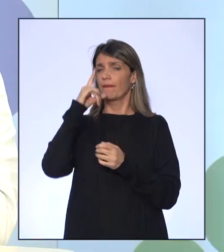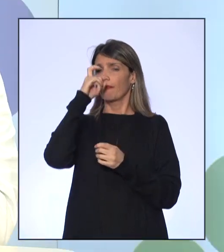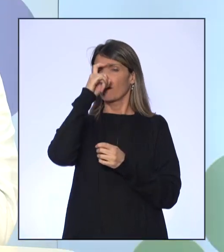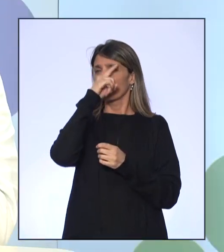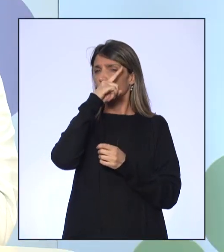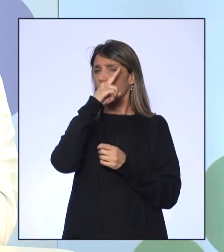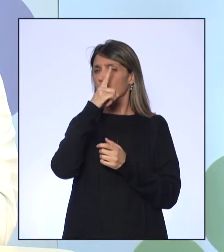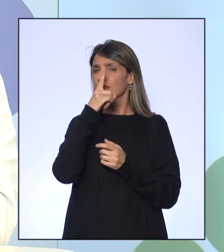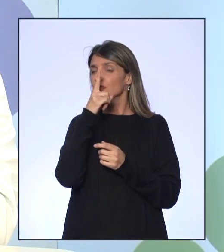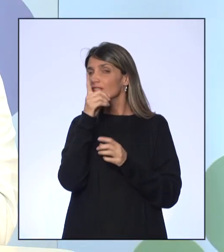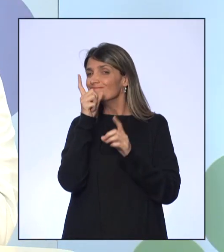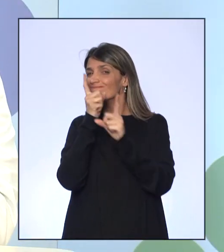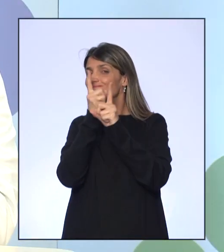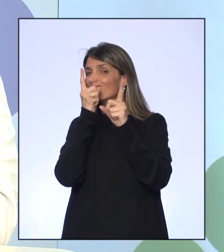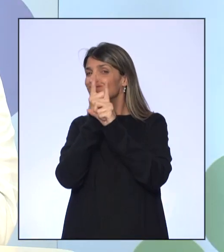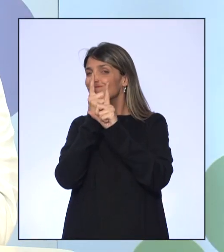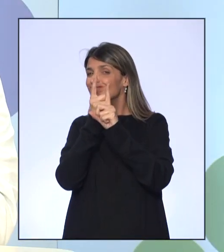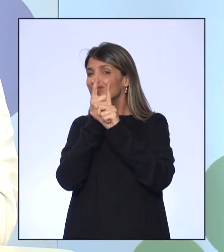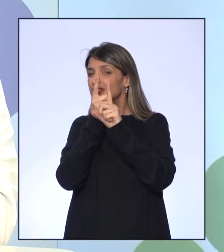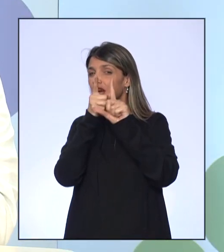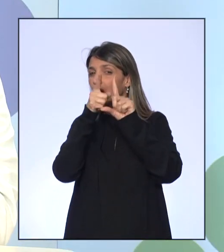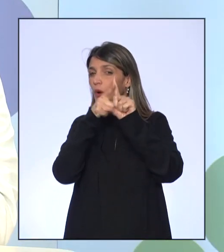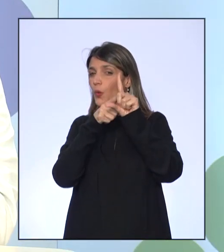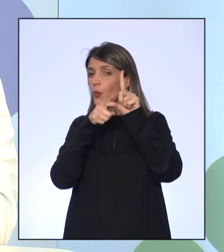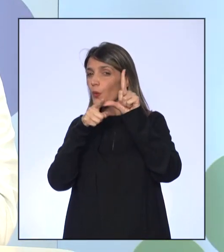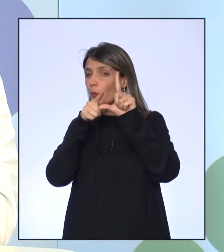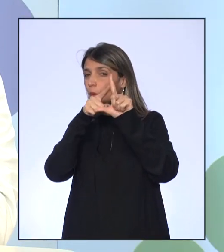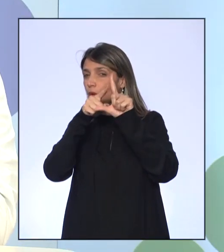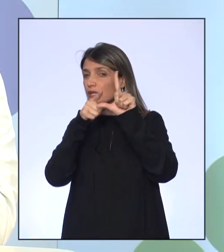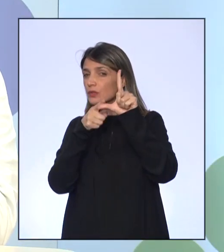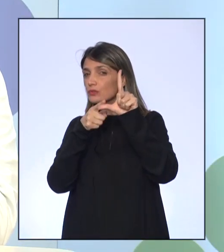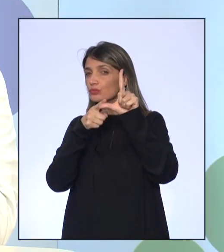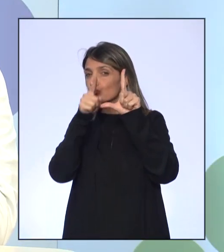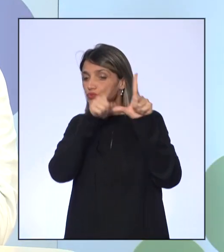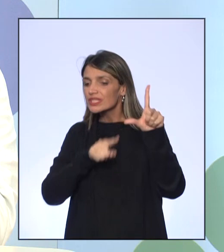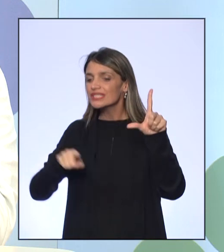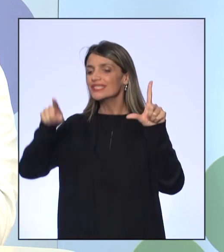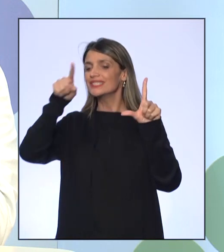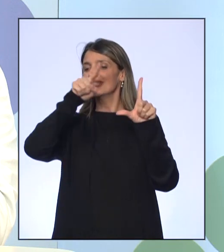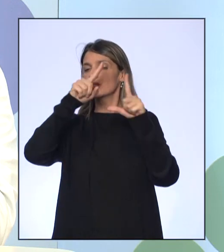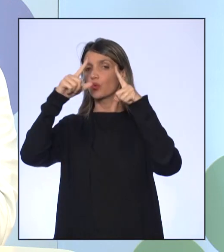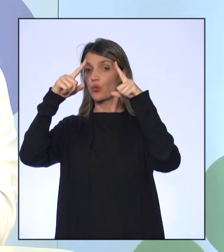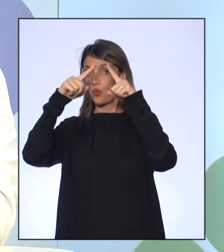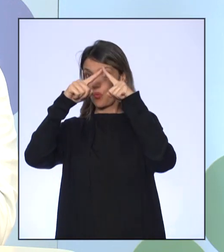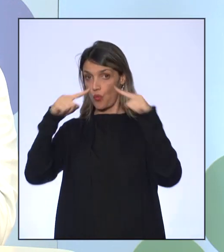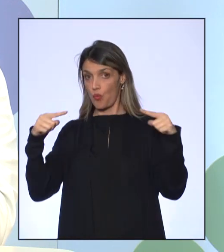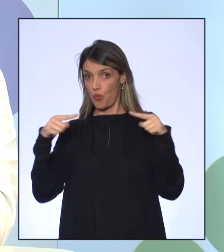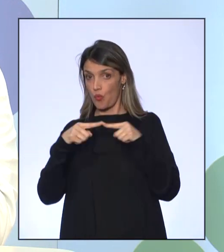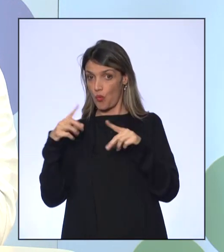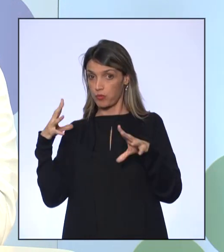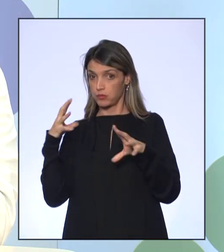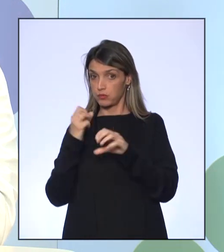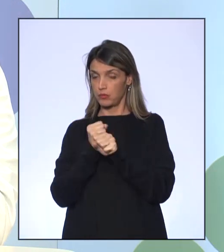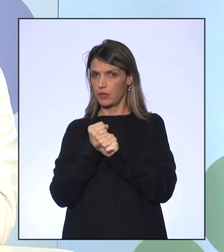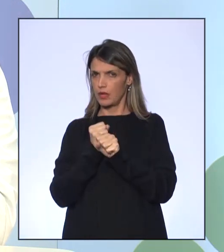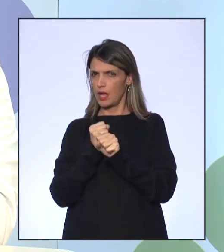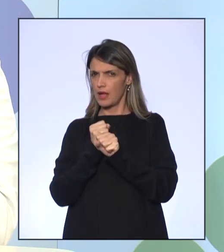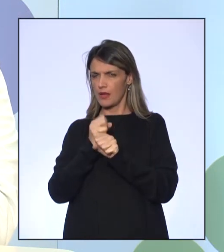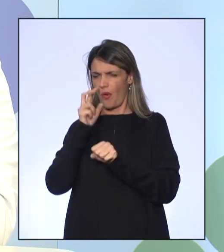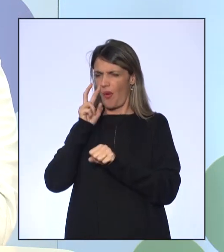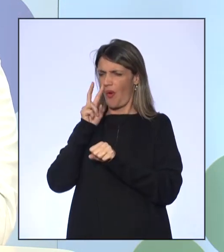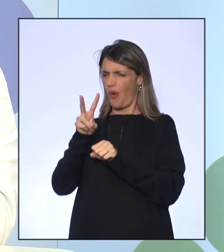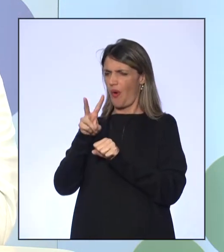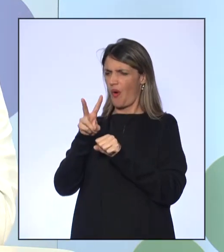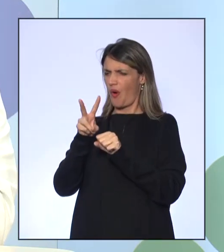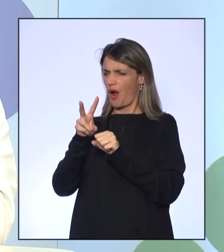dificuldade em encontrar o ângulo no circulo trigonométrico porque a partir do momento que você encontra esse ângulo é